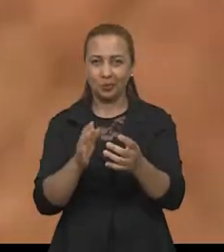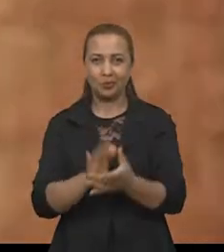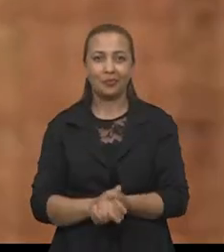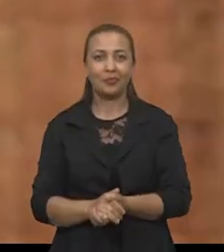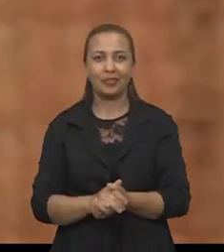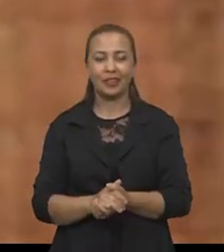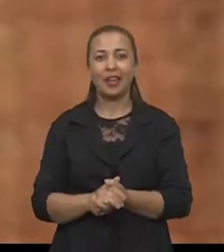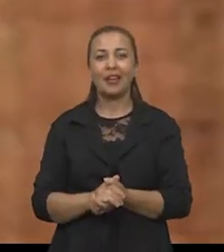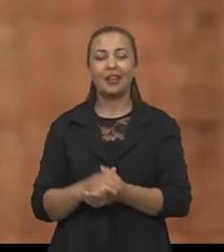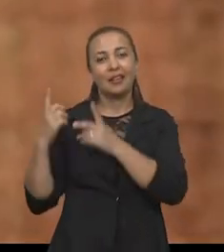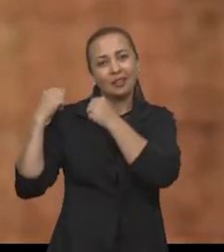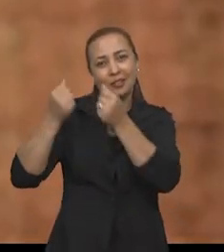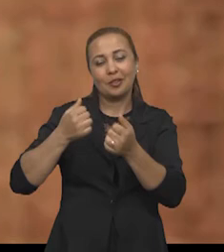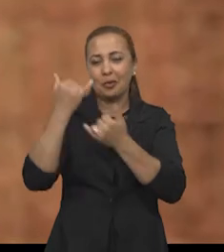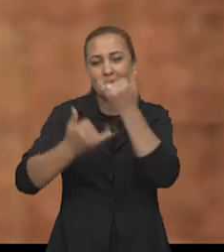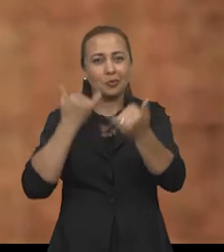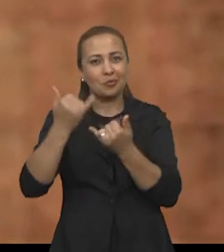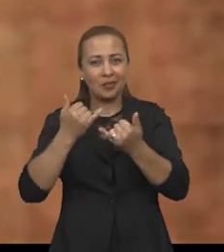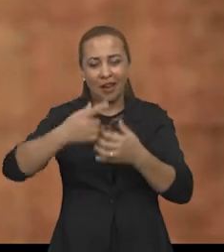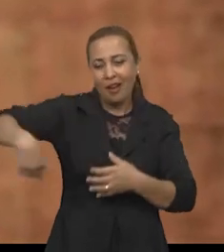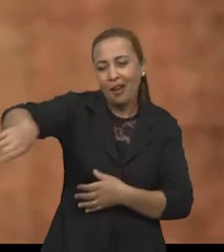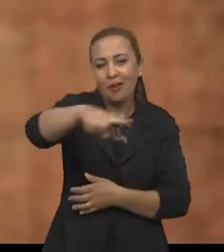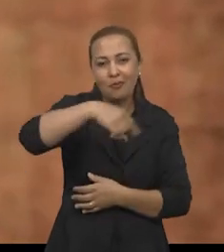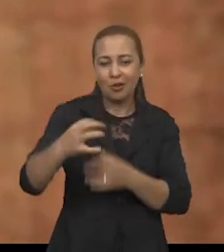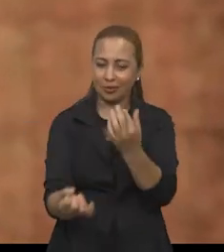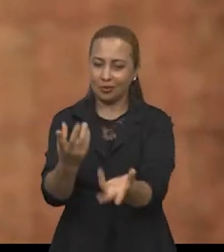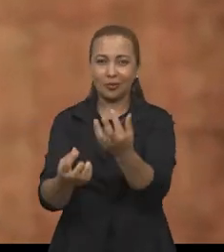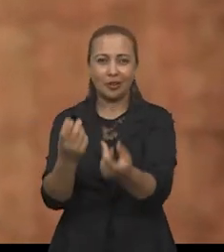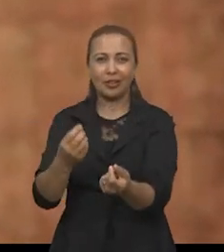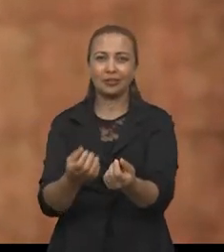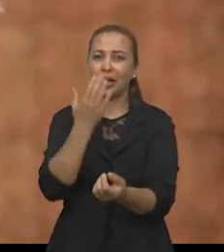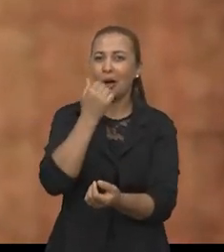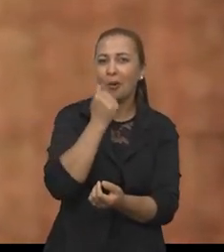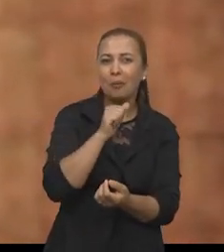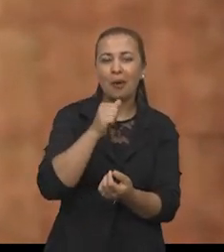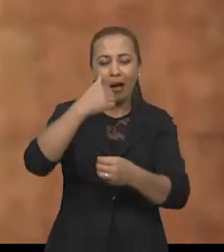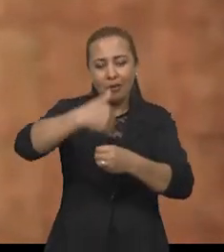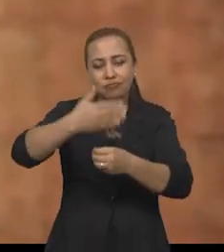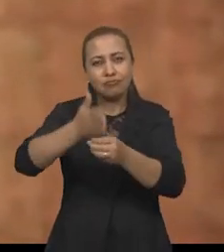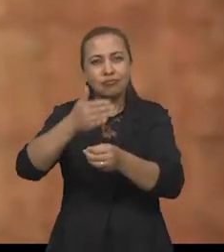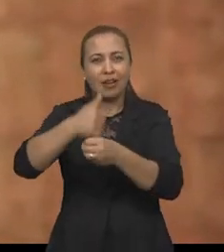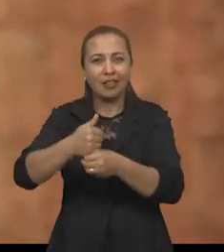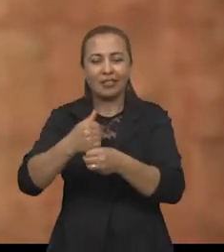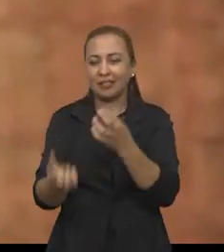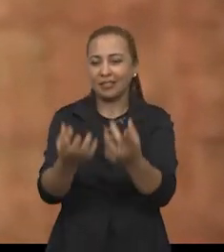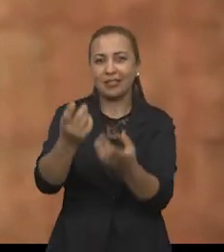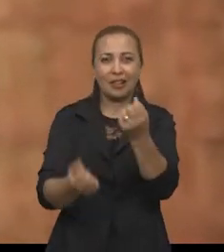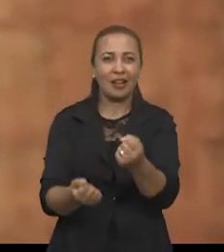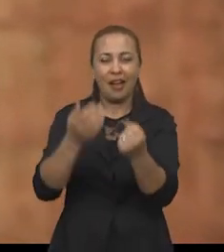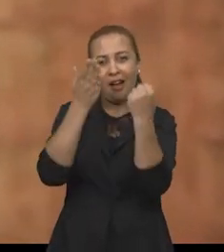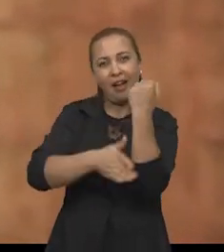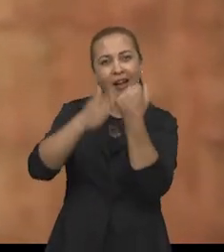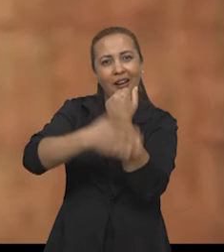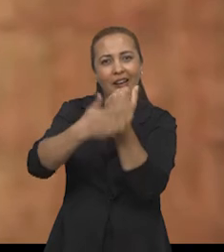todos. A tradição de brincar em torno da fogueira, comer batata feita na fogueira,